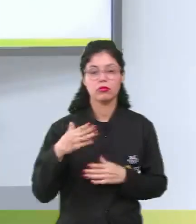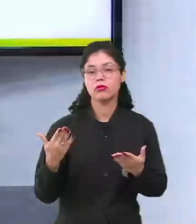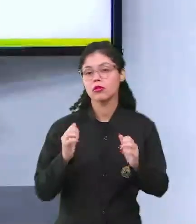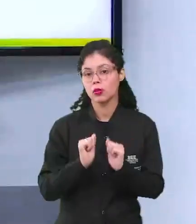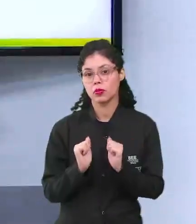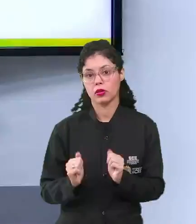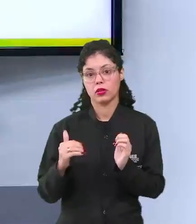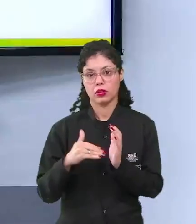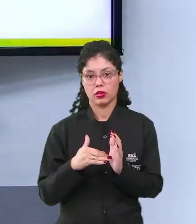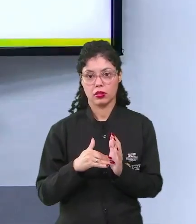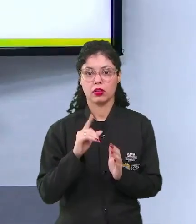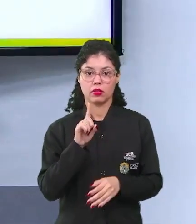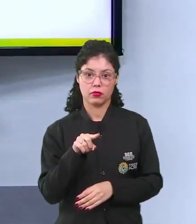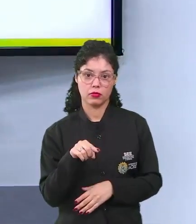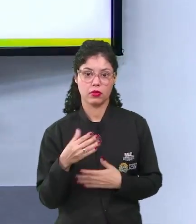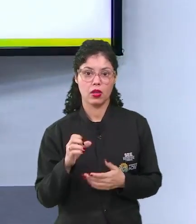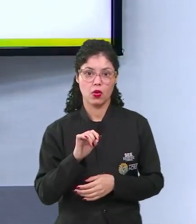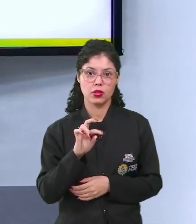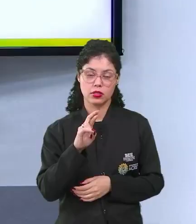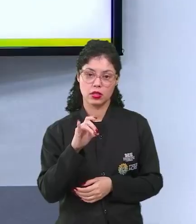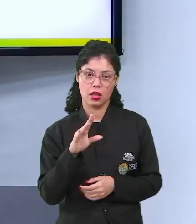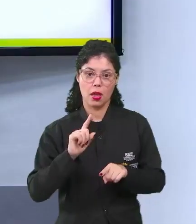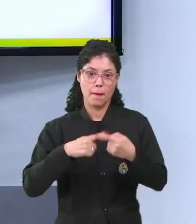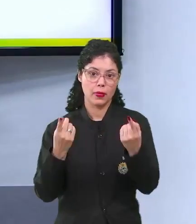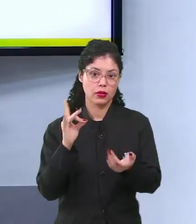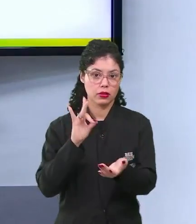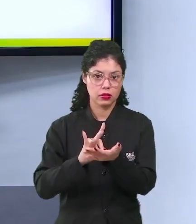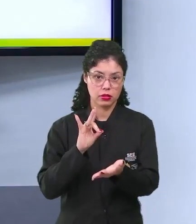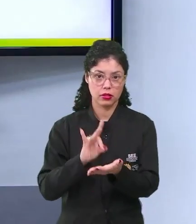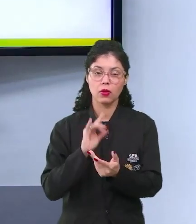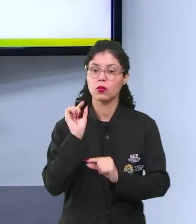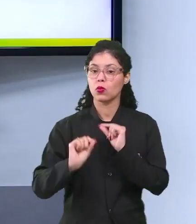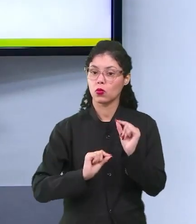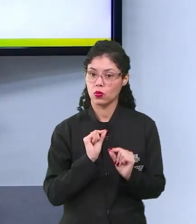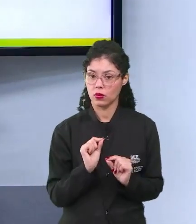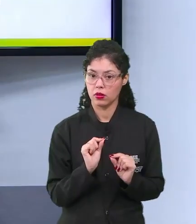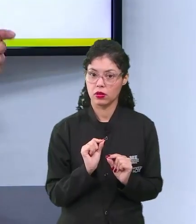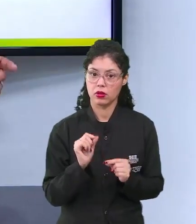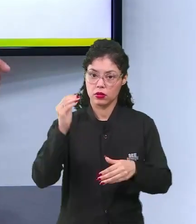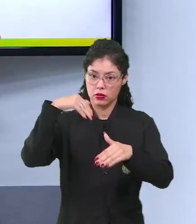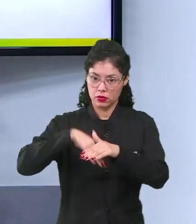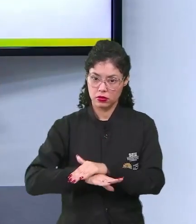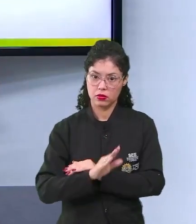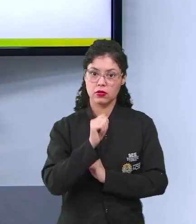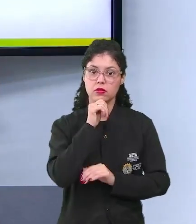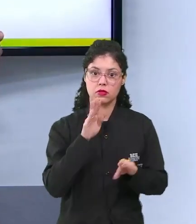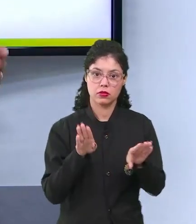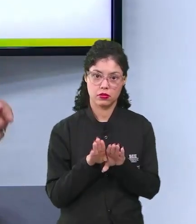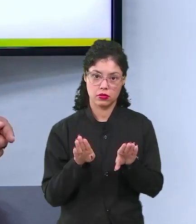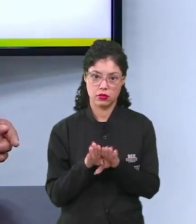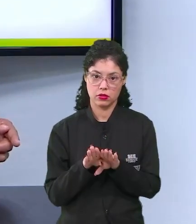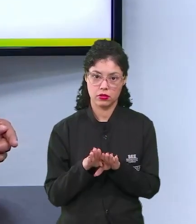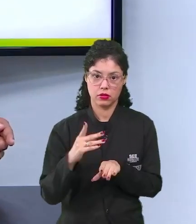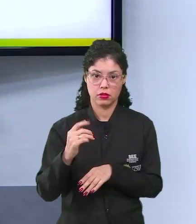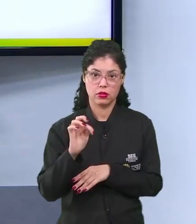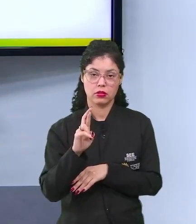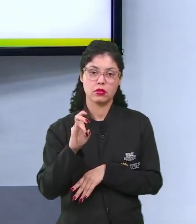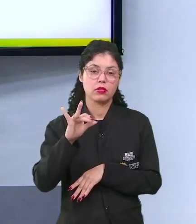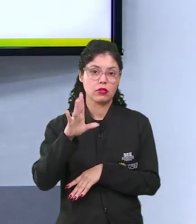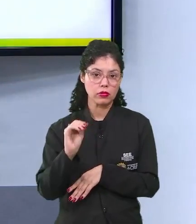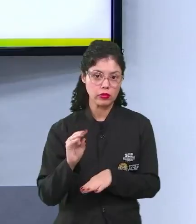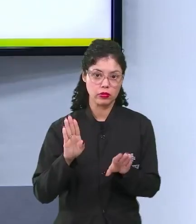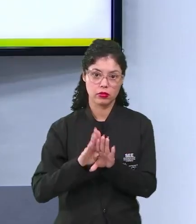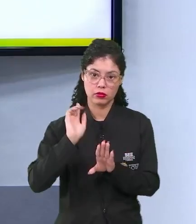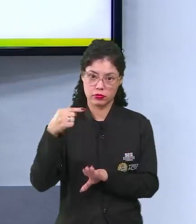pode até ostentar, mas, na verdade, ele ostenta guardando também um patrimônio. Então,